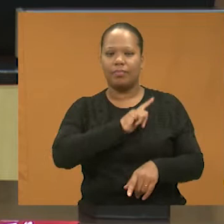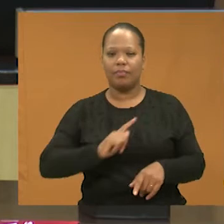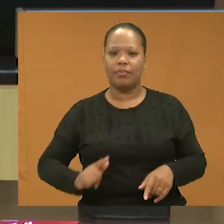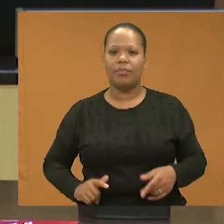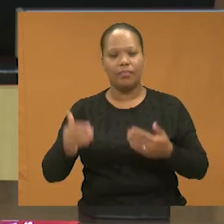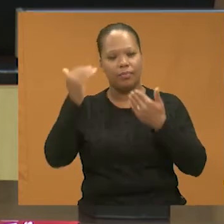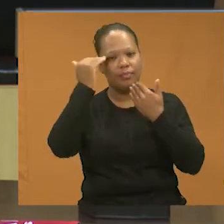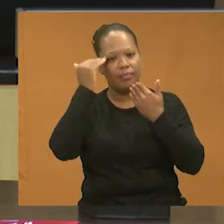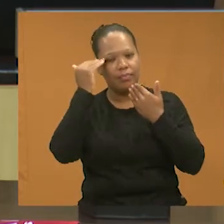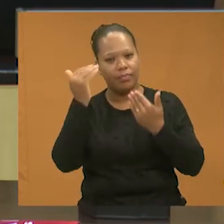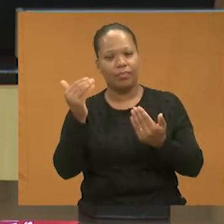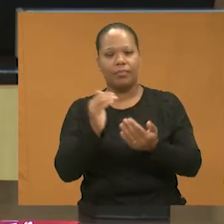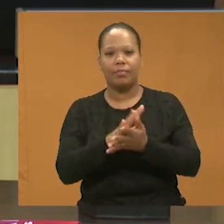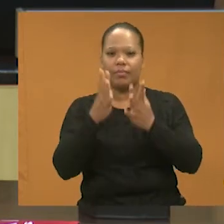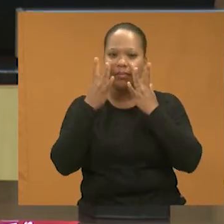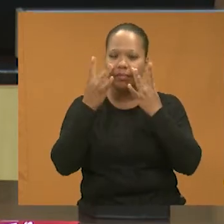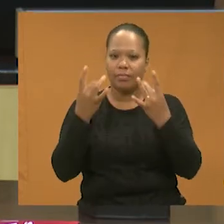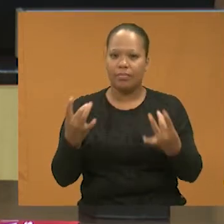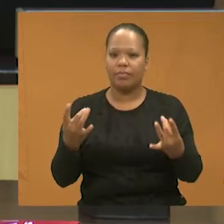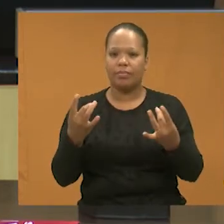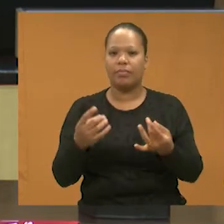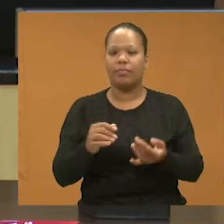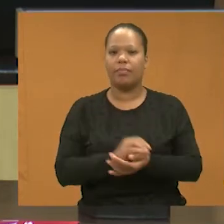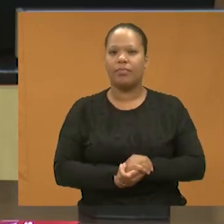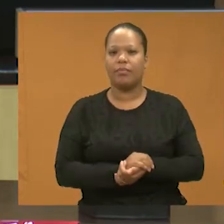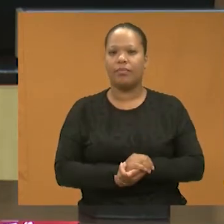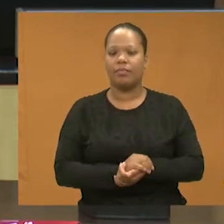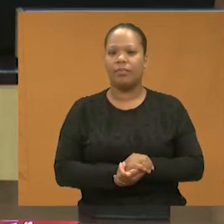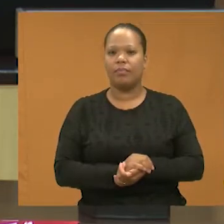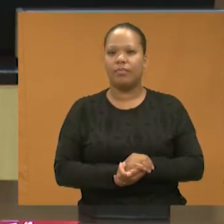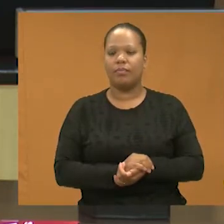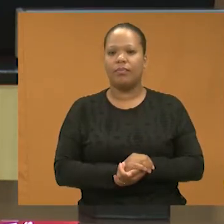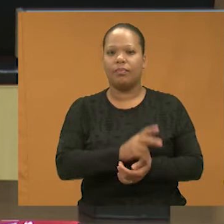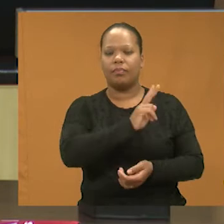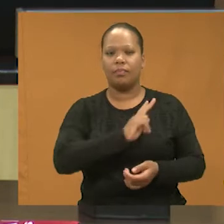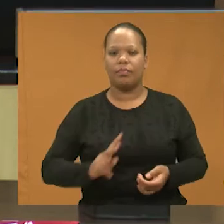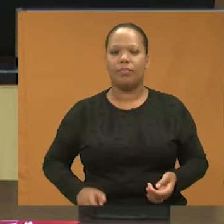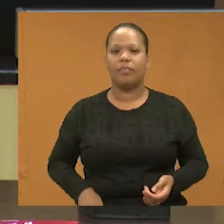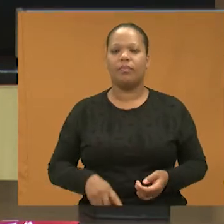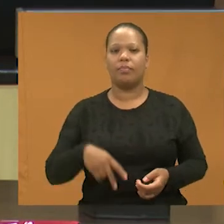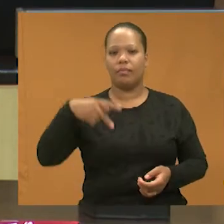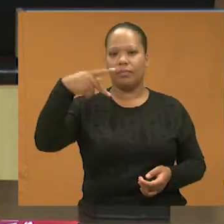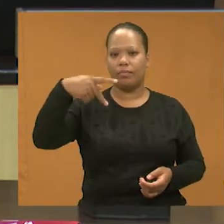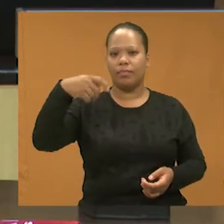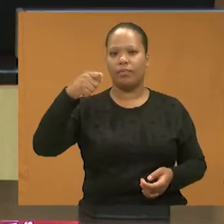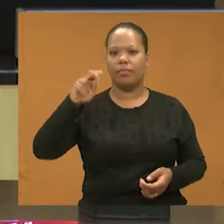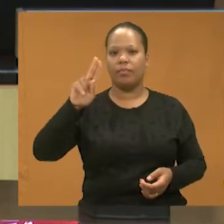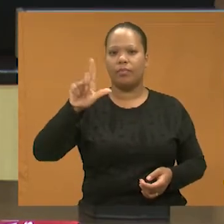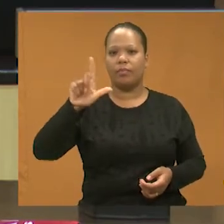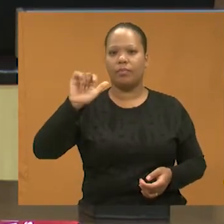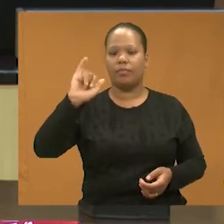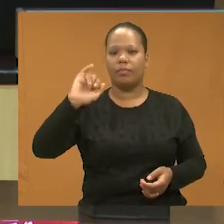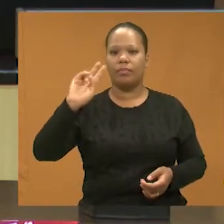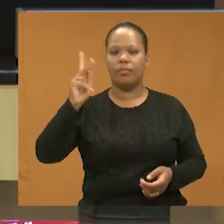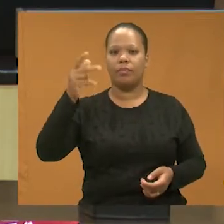antecipando agradecimento pela atenção dispensada, subscrevemos. Vereador Paulinho dos Condutores, e nós temos também